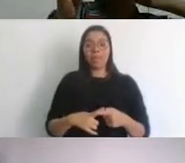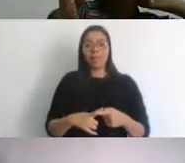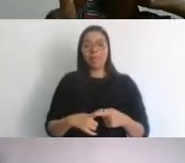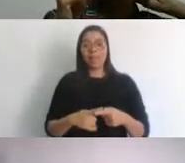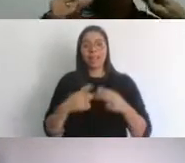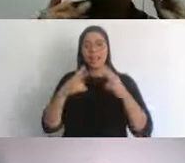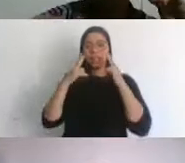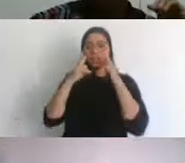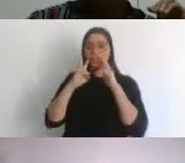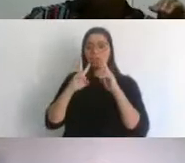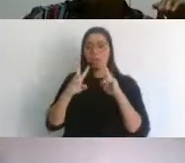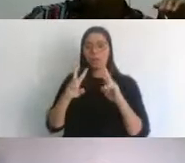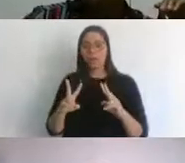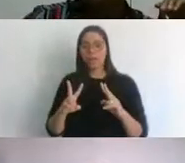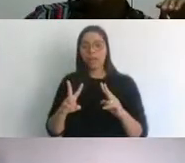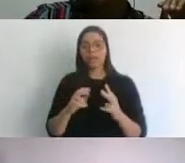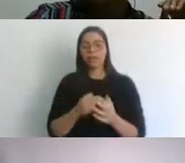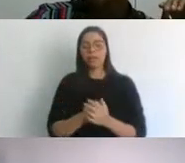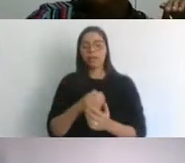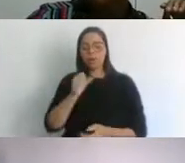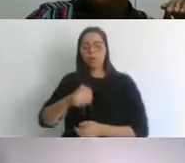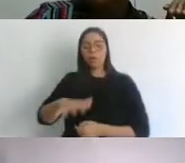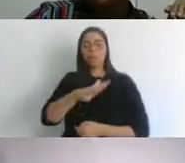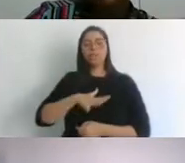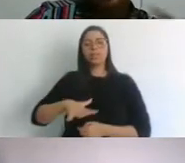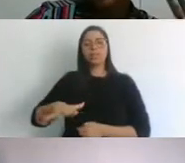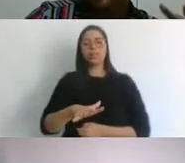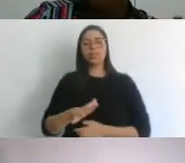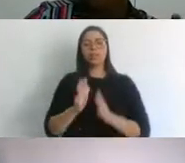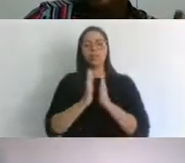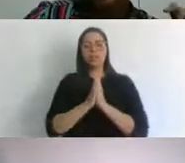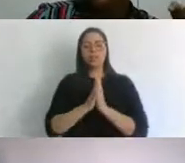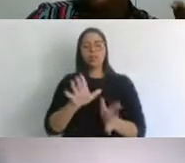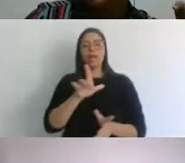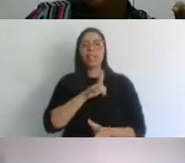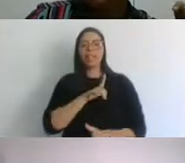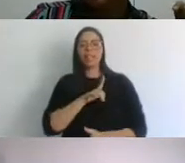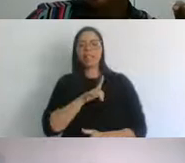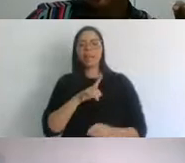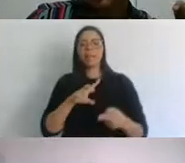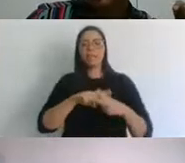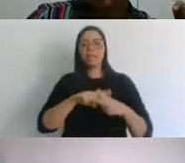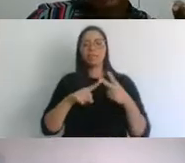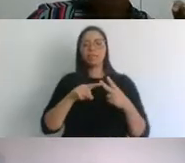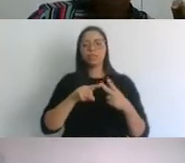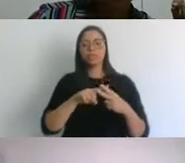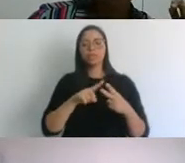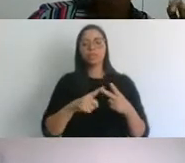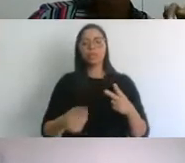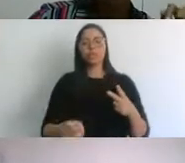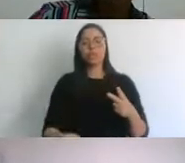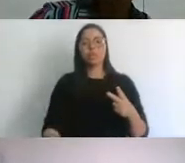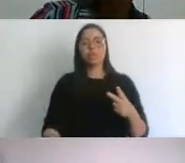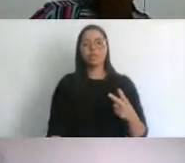olhar colonizador e por favor O que é que tem mais dois esse aqui gente odaléia que saiu recentemente